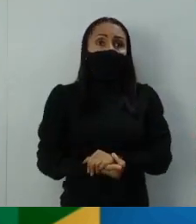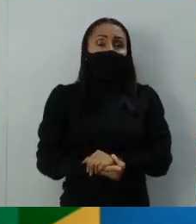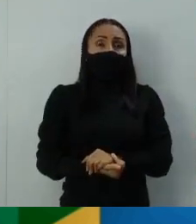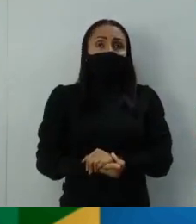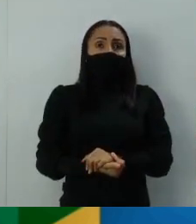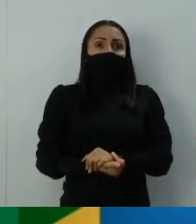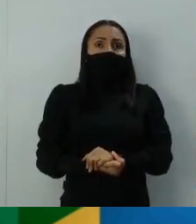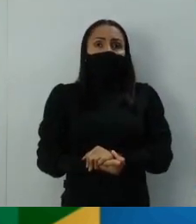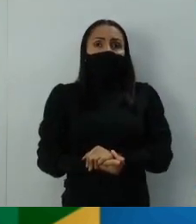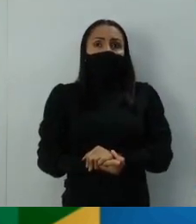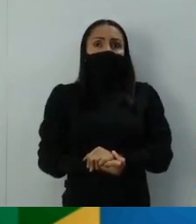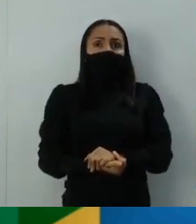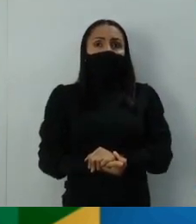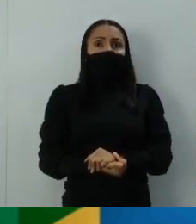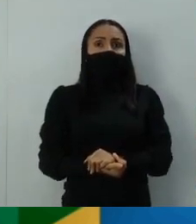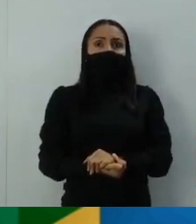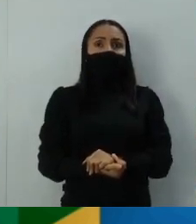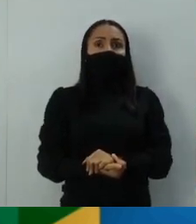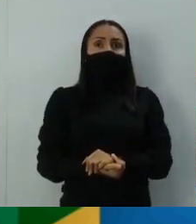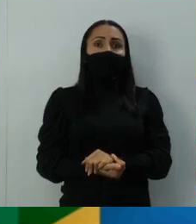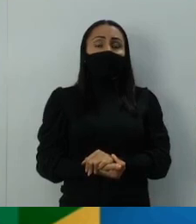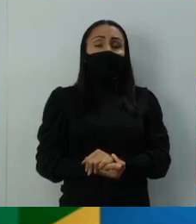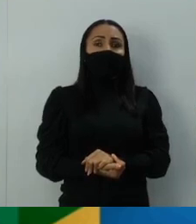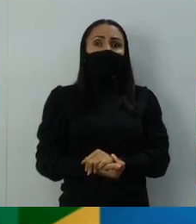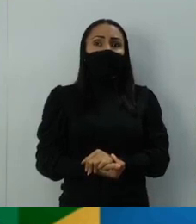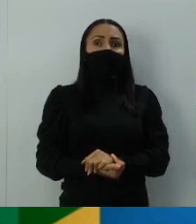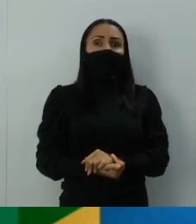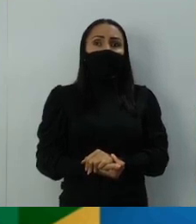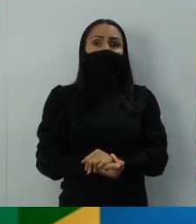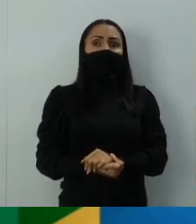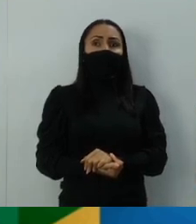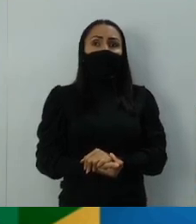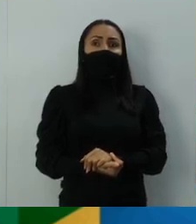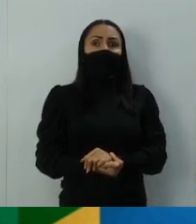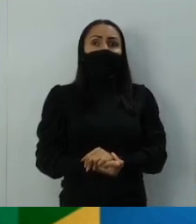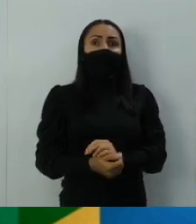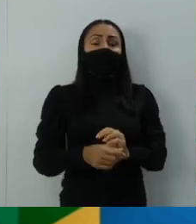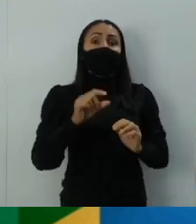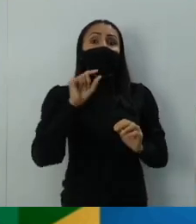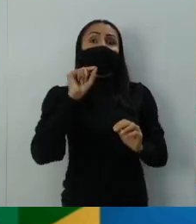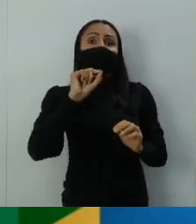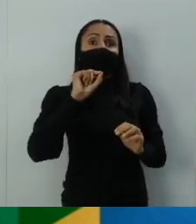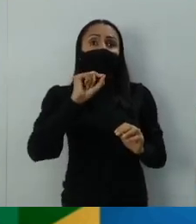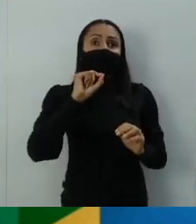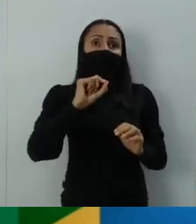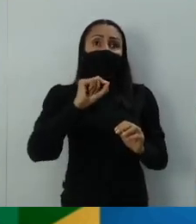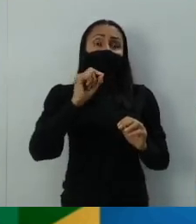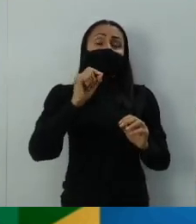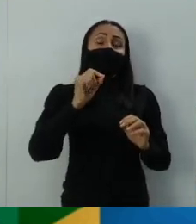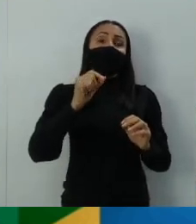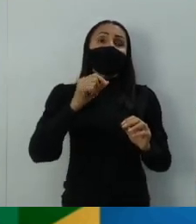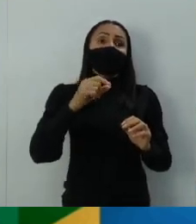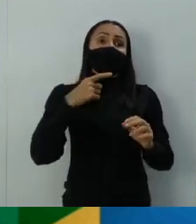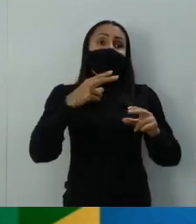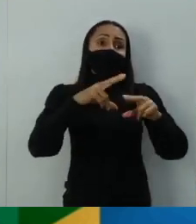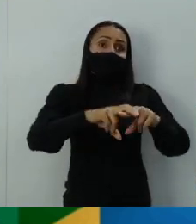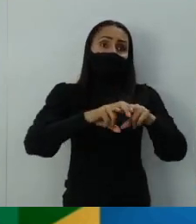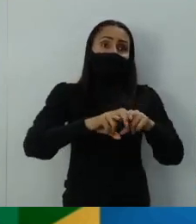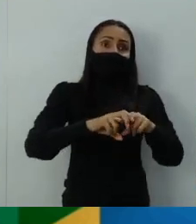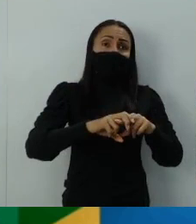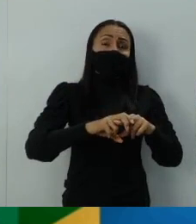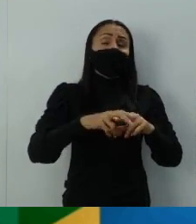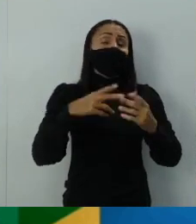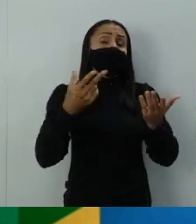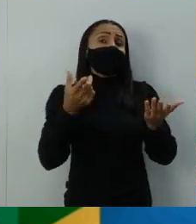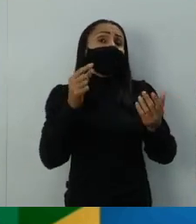aquilo que deveria ser o efeito é levado como uma causa. Seria que aquilo que deveria